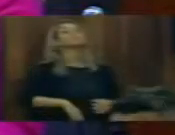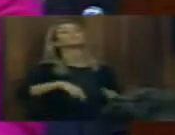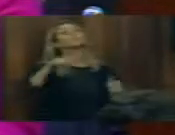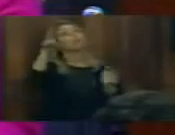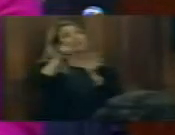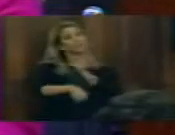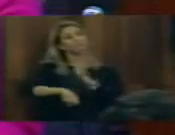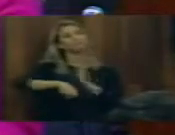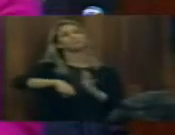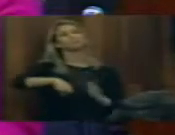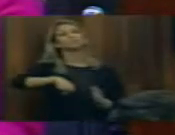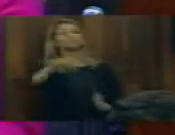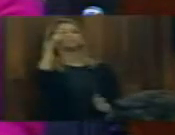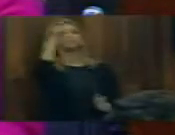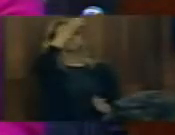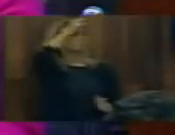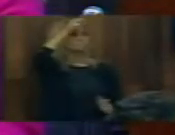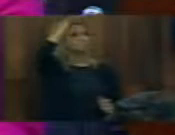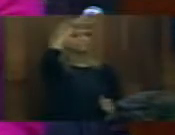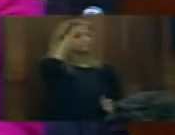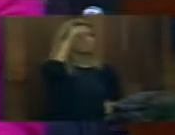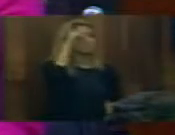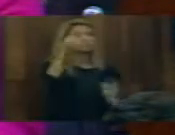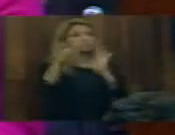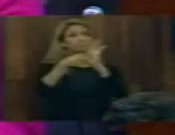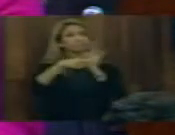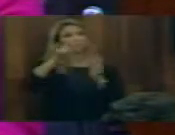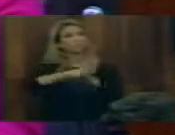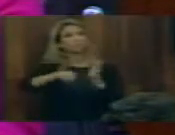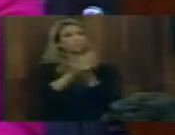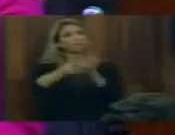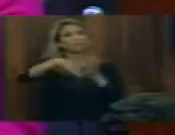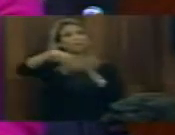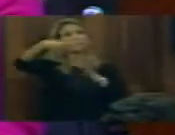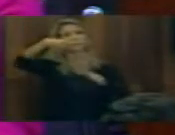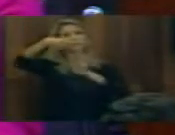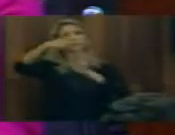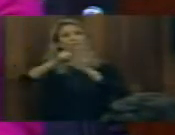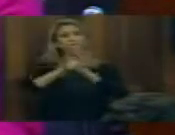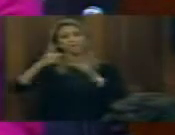Adriano Guilherme de Teves Moreno, dispõe sobre veto total ao projeto de lei